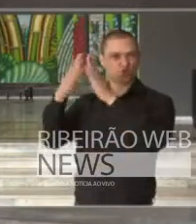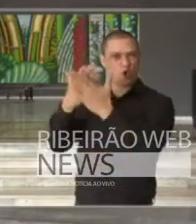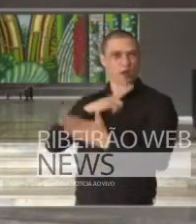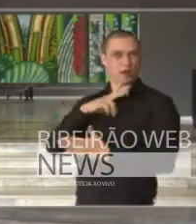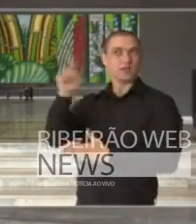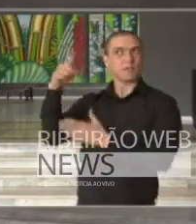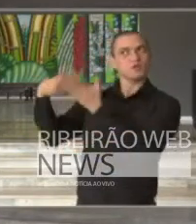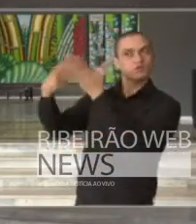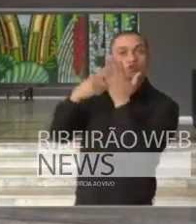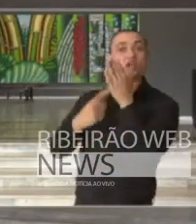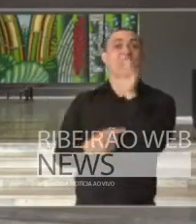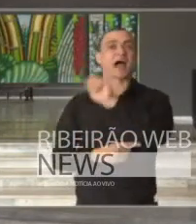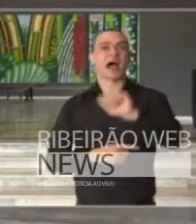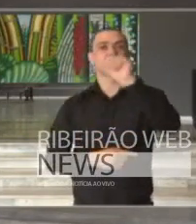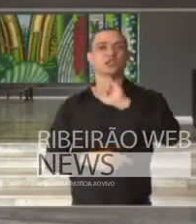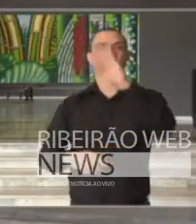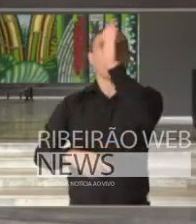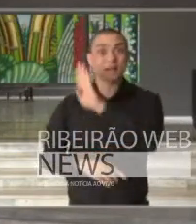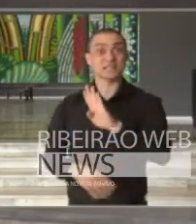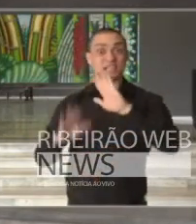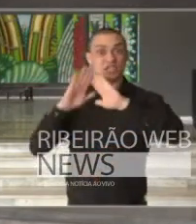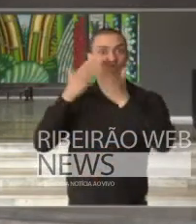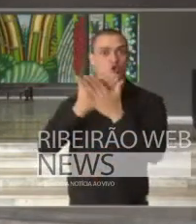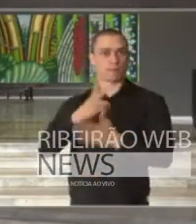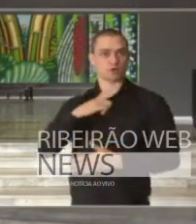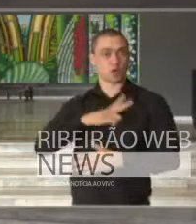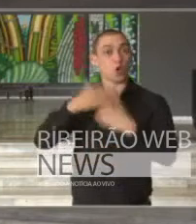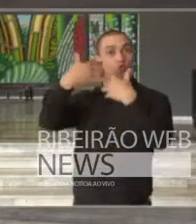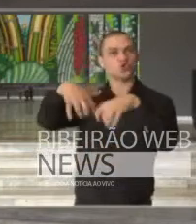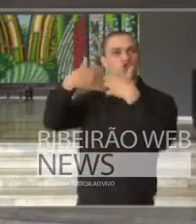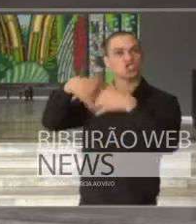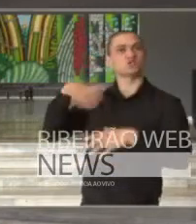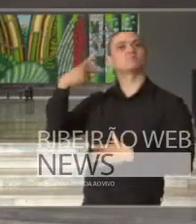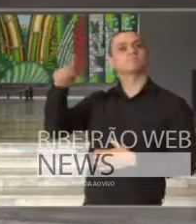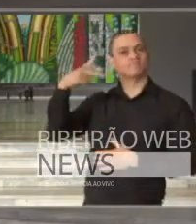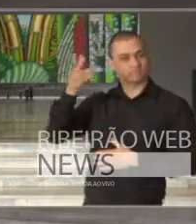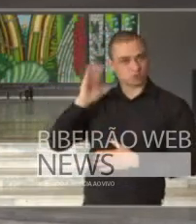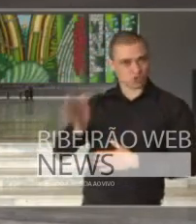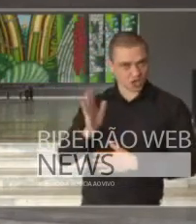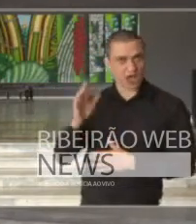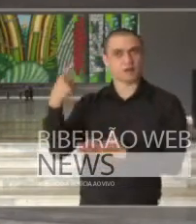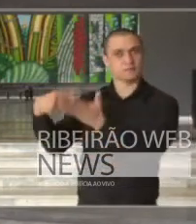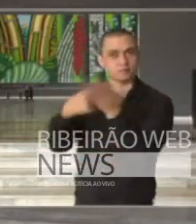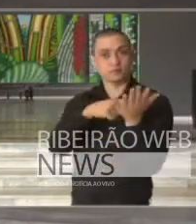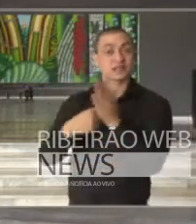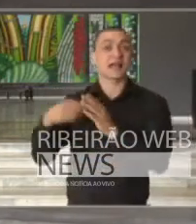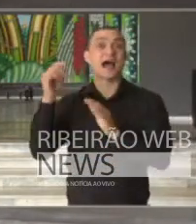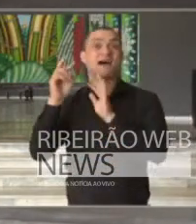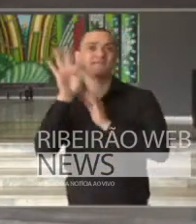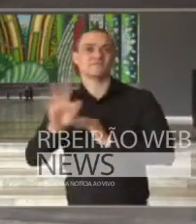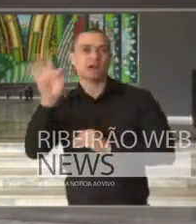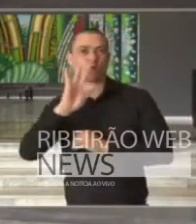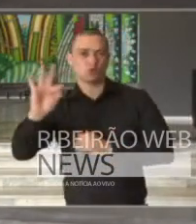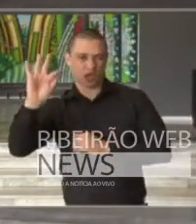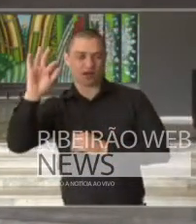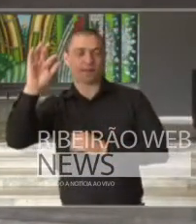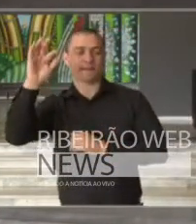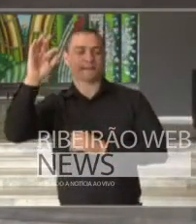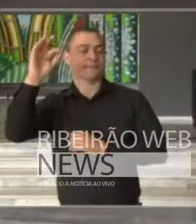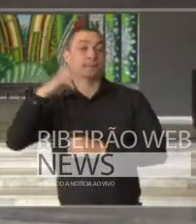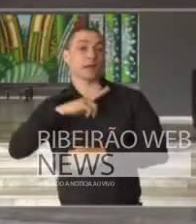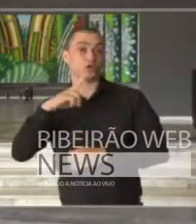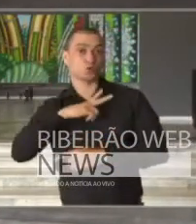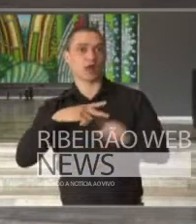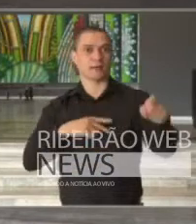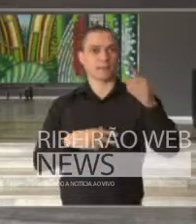com a Associação Brasileira de Escolas Particulares, com o Sindicato dos Estabelecimentos, com representantes das universidades particulares e também das